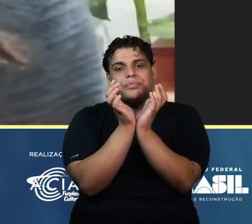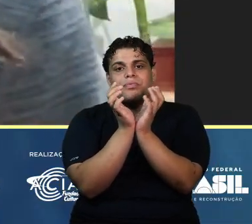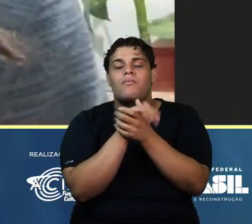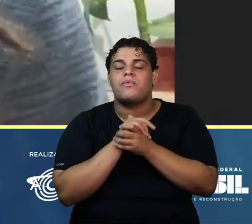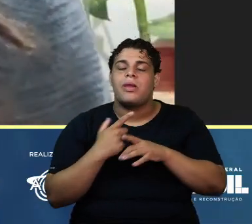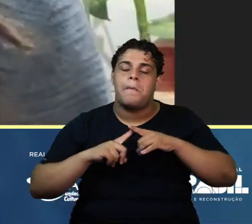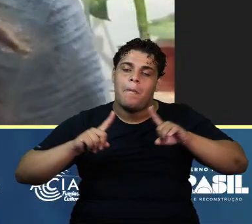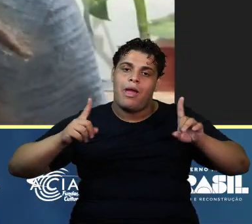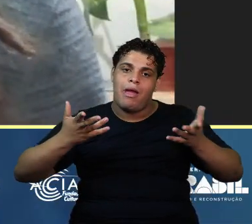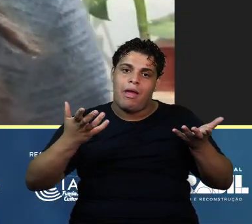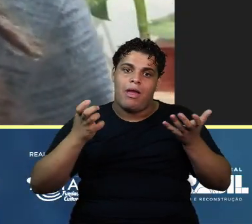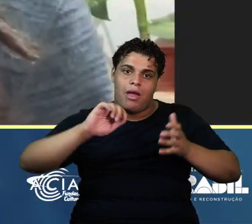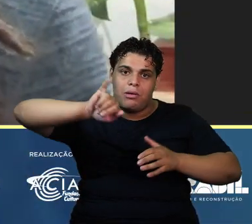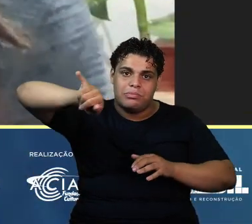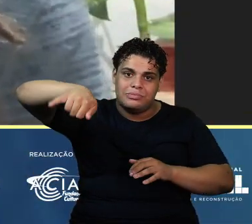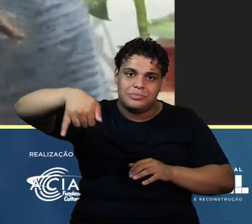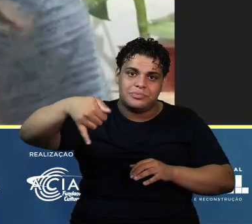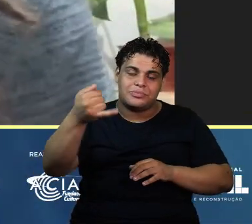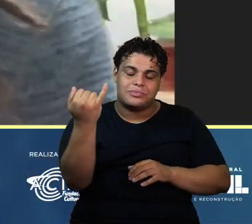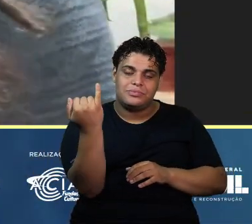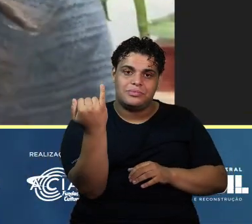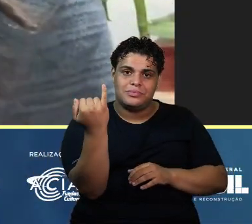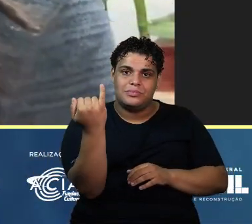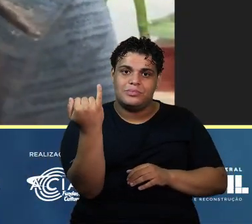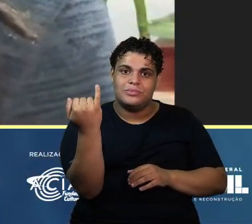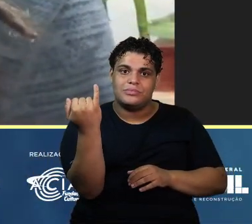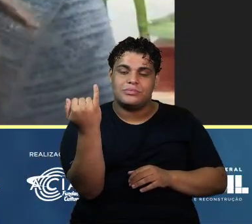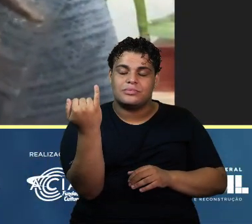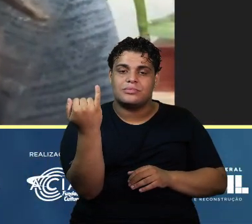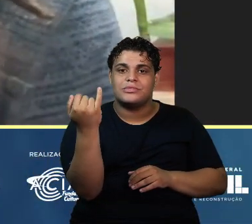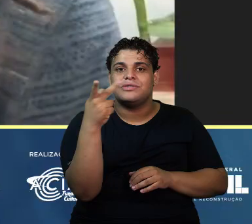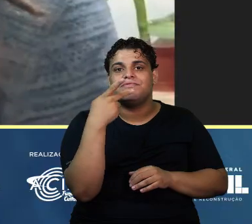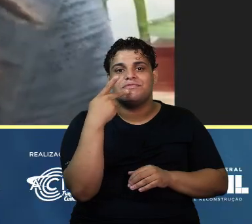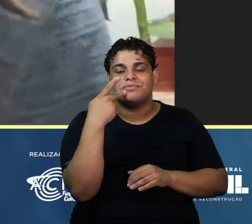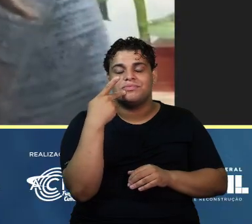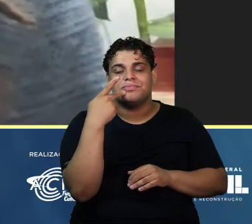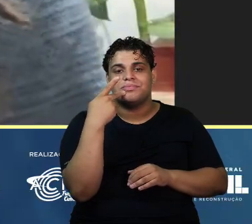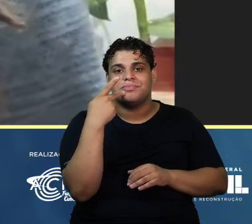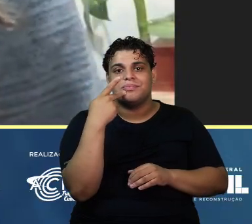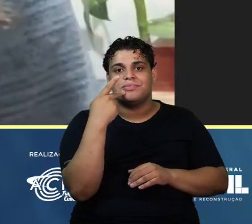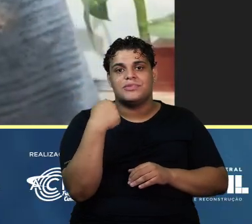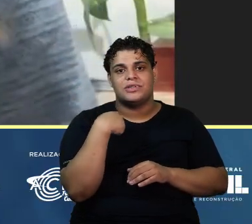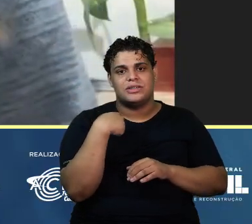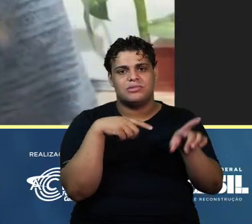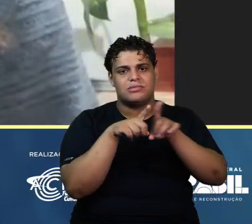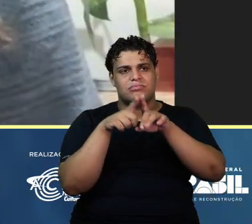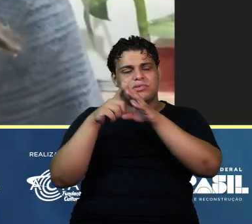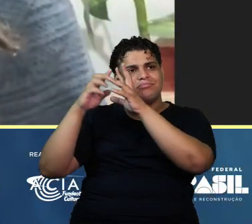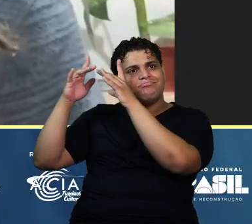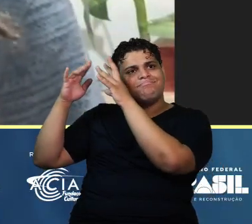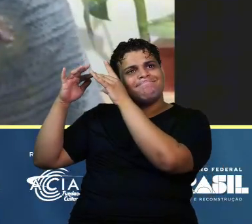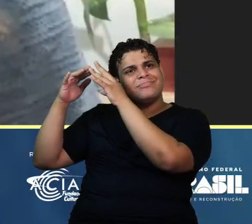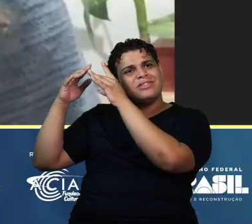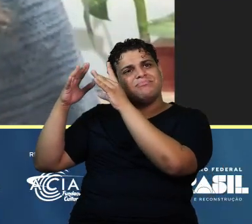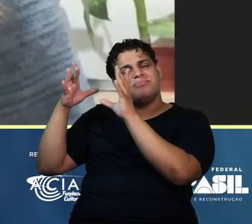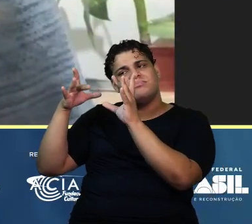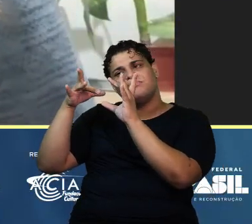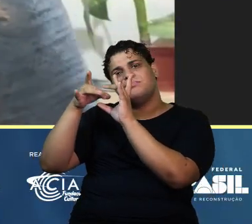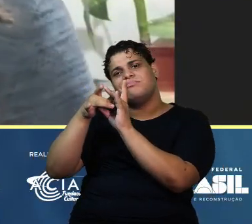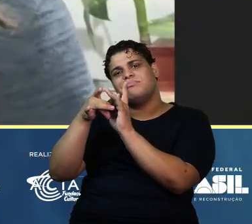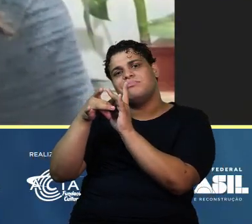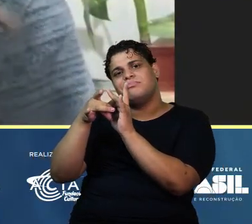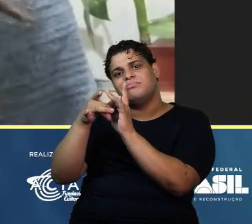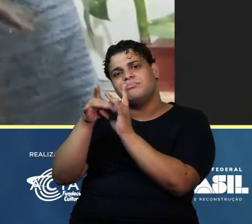queria aproveitar o gancho, da fala para dizer que eu também estava refletindo que outro ponto de conexão